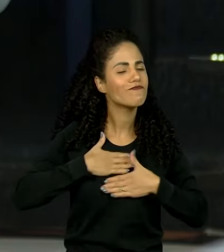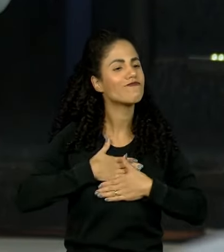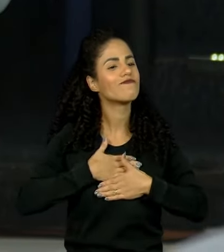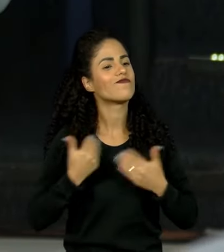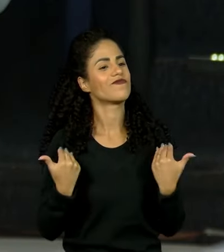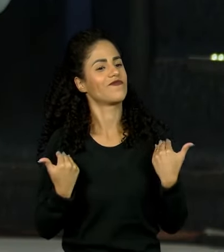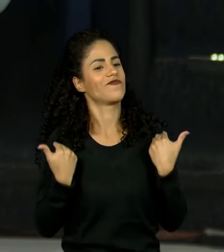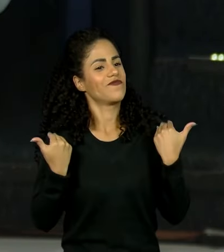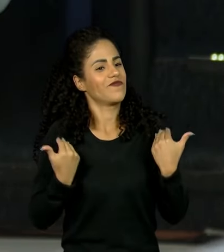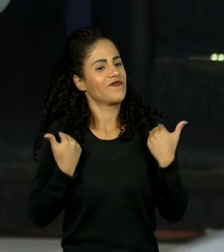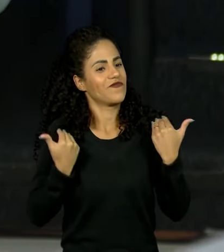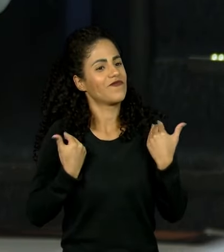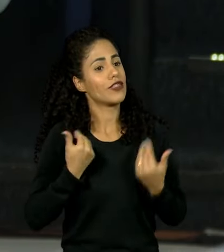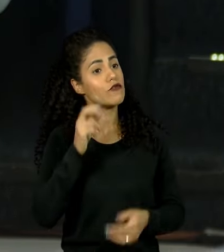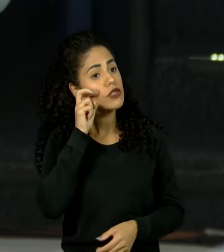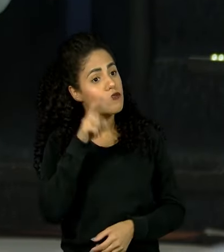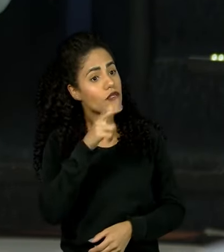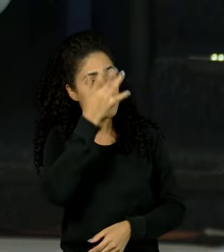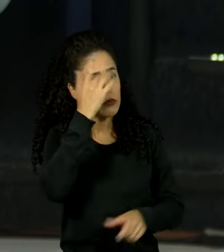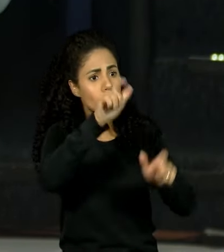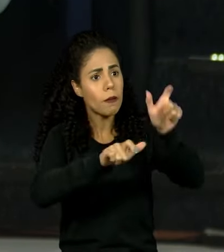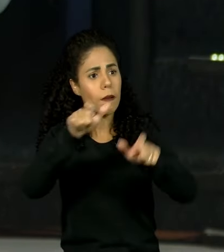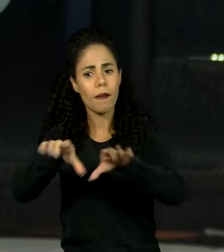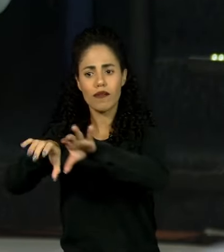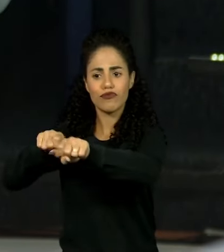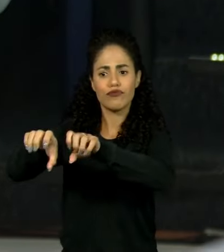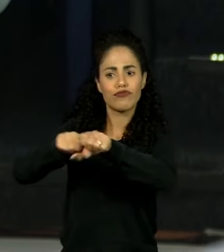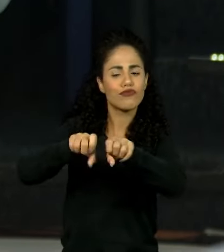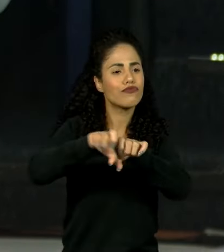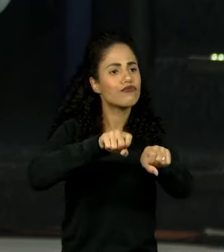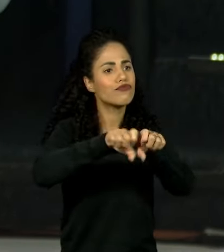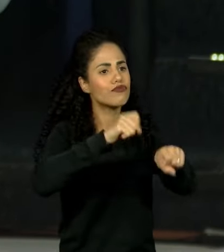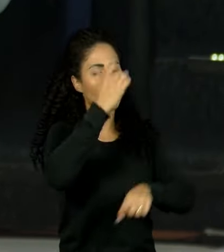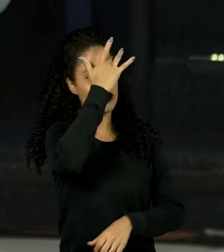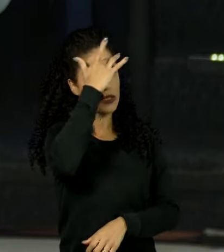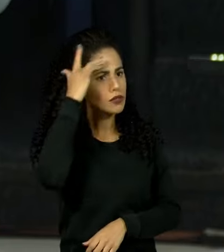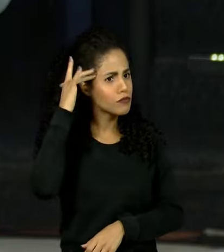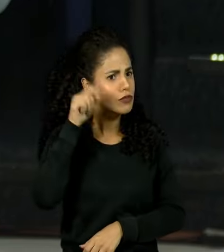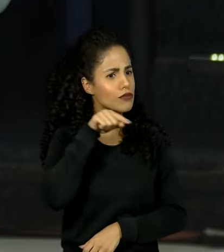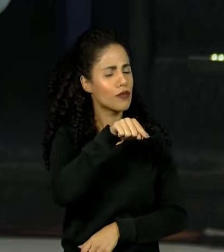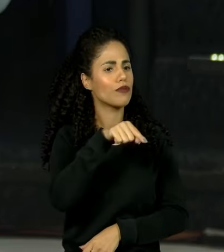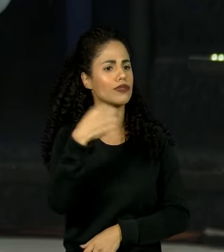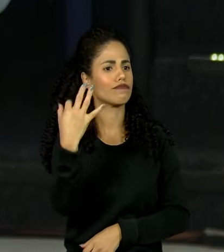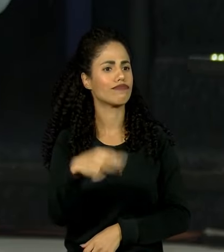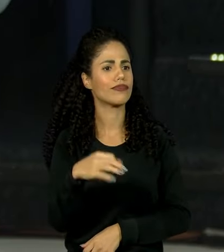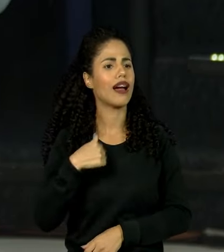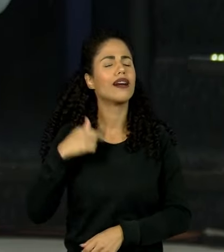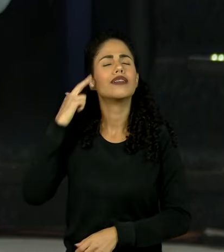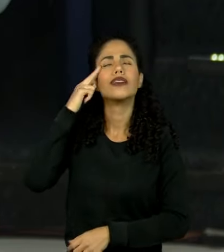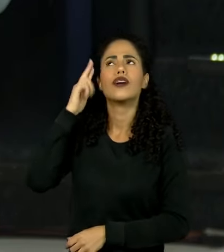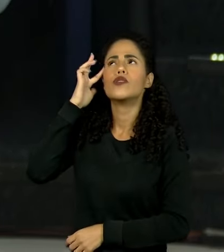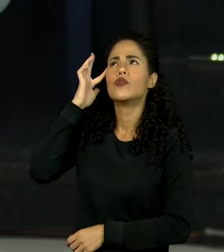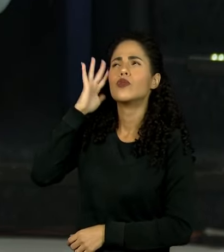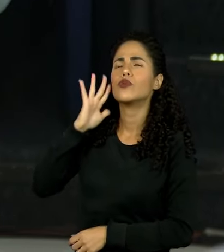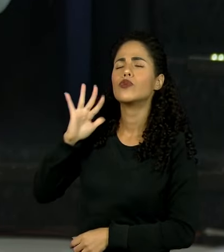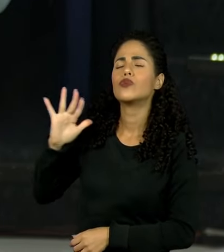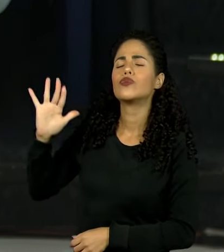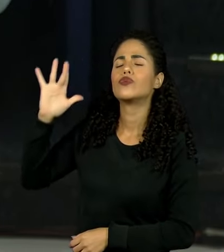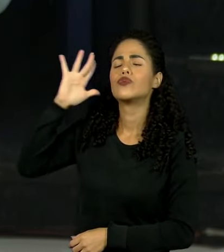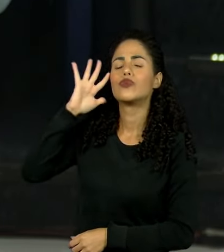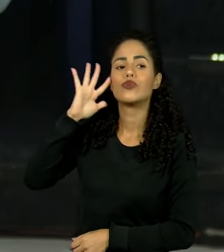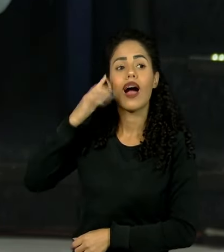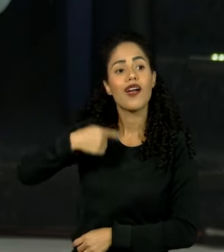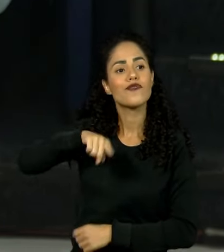alegria Quando você vê as formaturas do sen você ver pessoas que tinha aquele sonho né foi pro